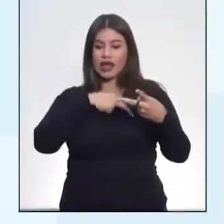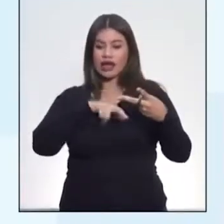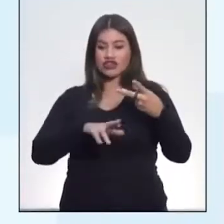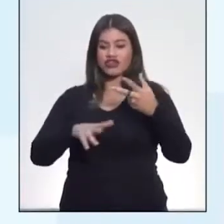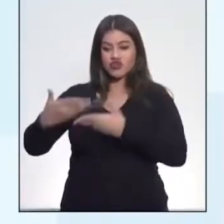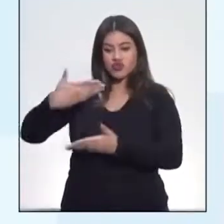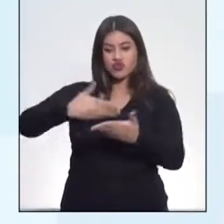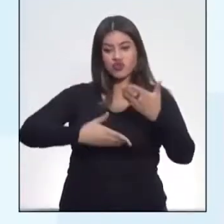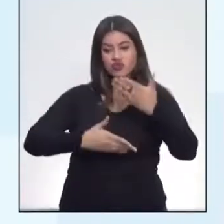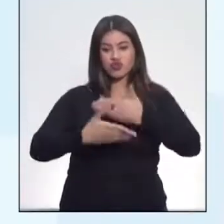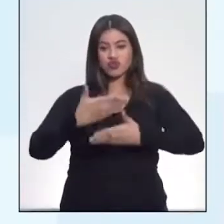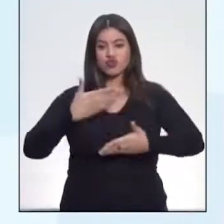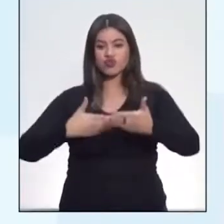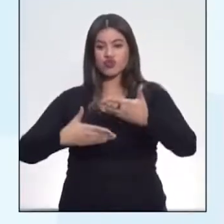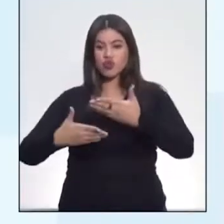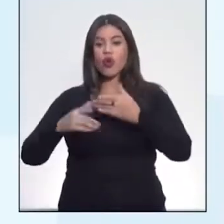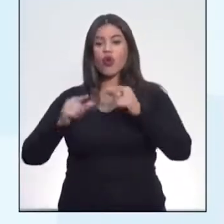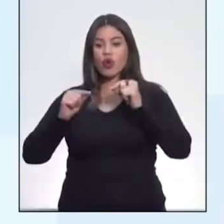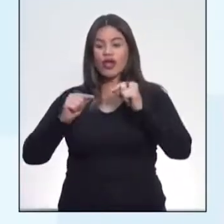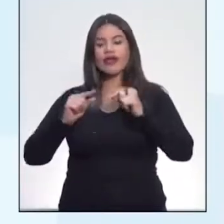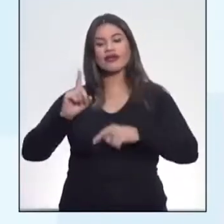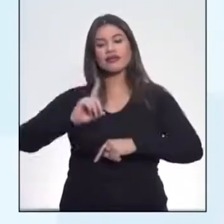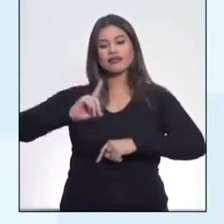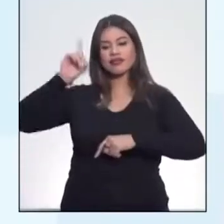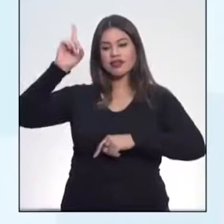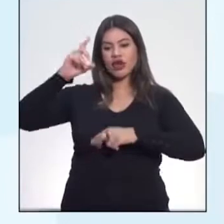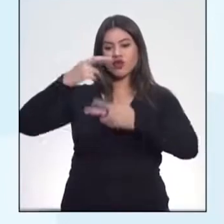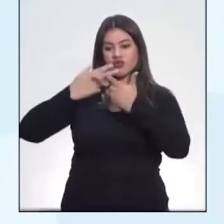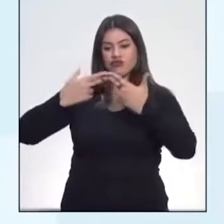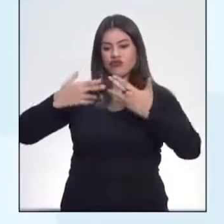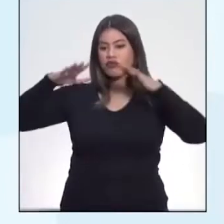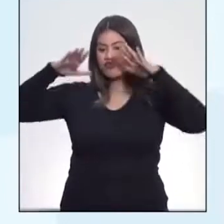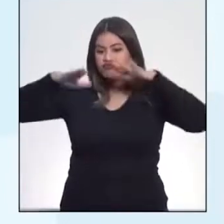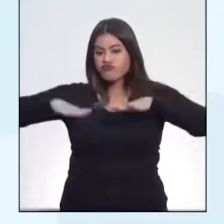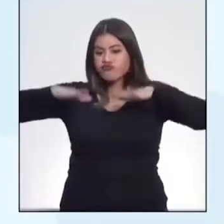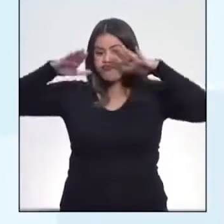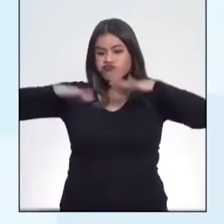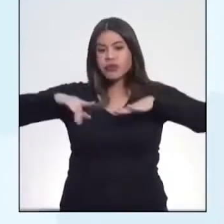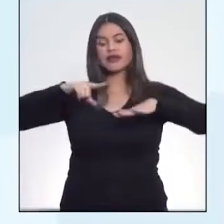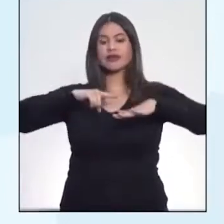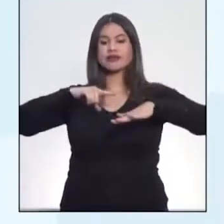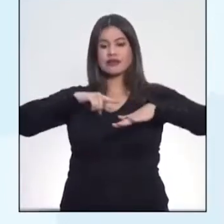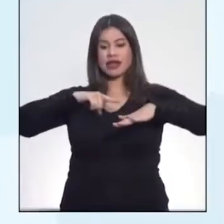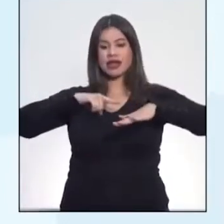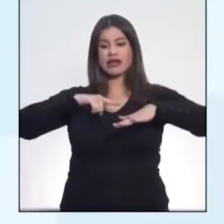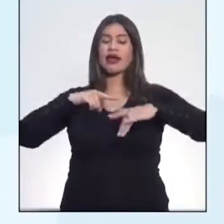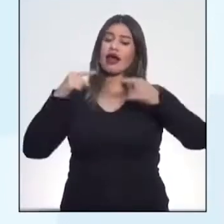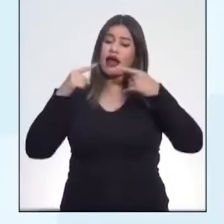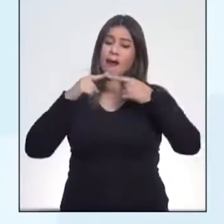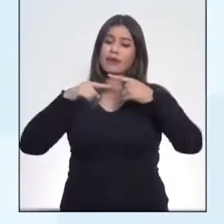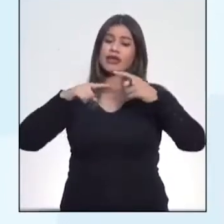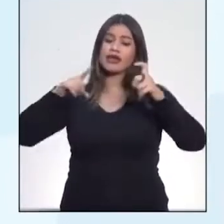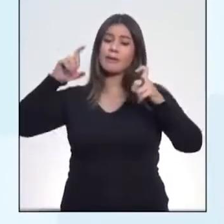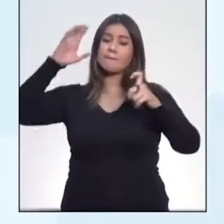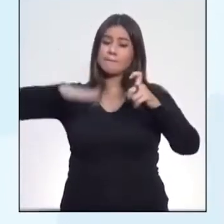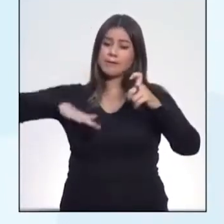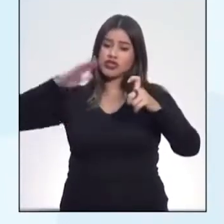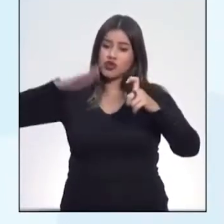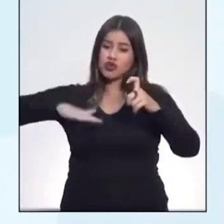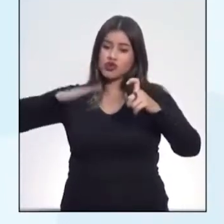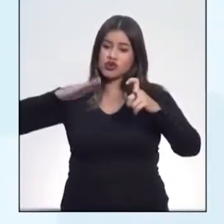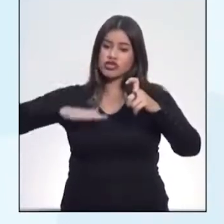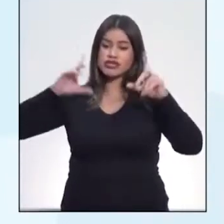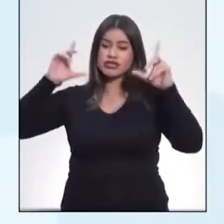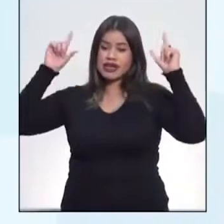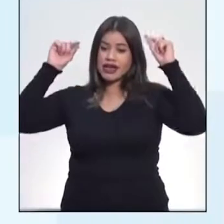manifestava na crença os meus nos mesmos Deuses por isso a importância também da mitologia grega porque embora aquelas Police fossem